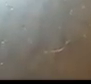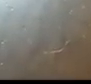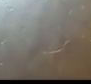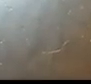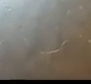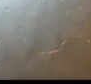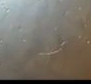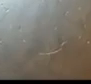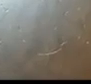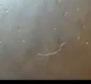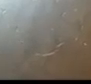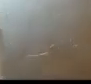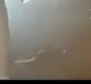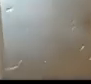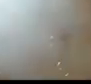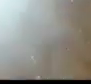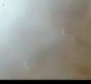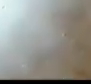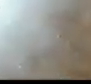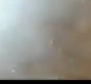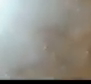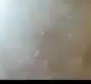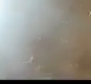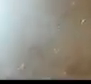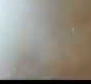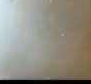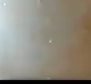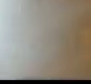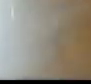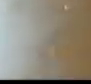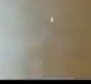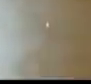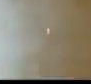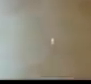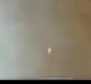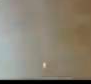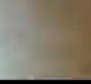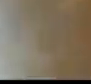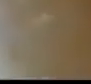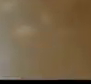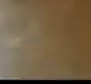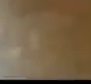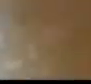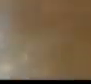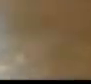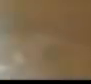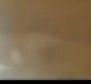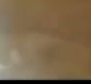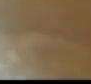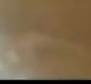962. Vamos agora para a última jogada.